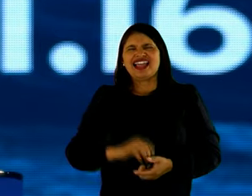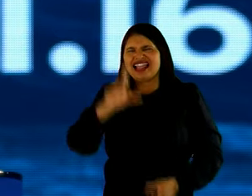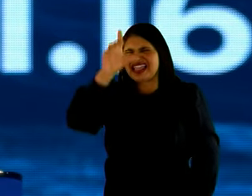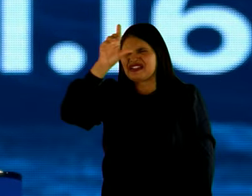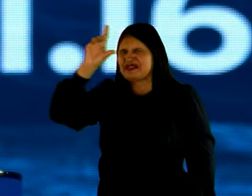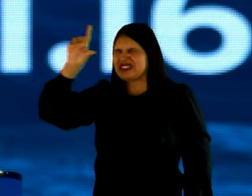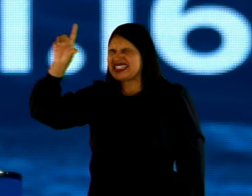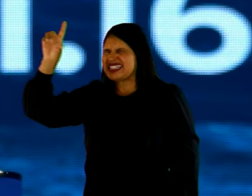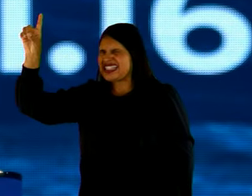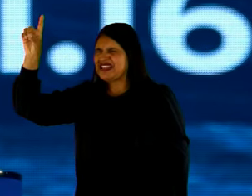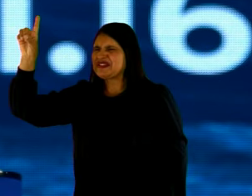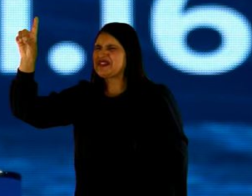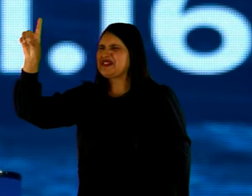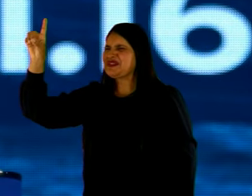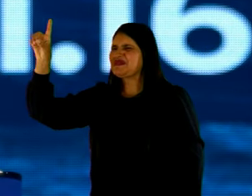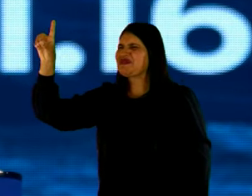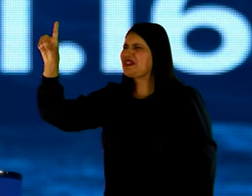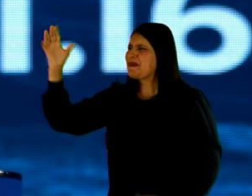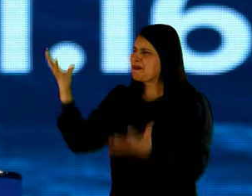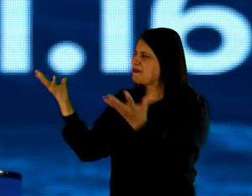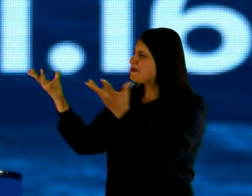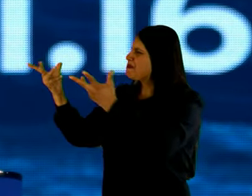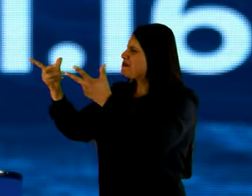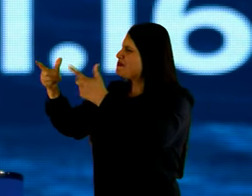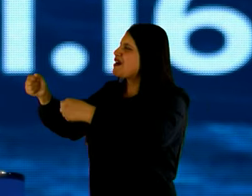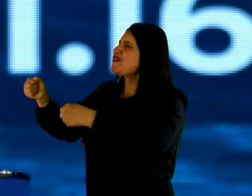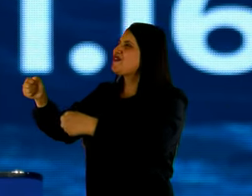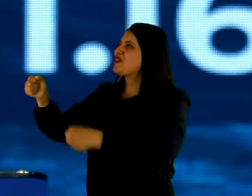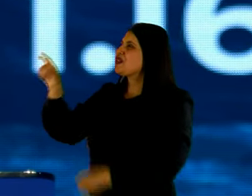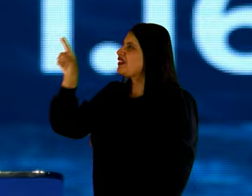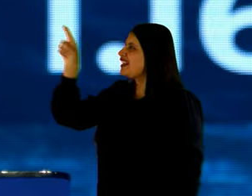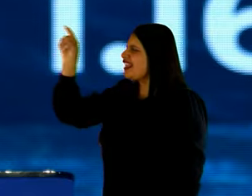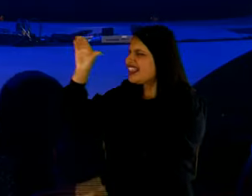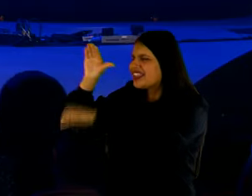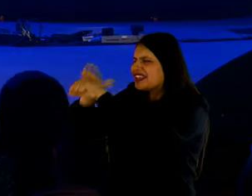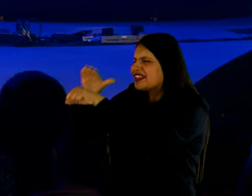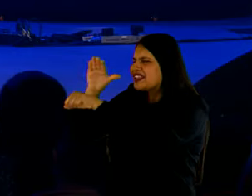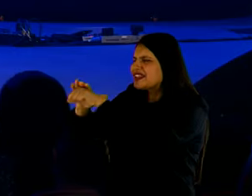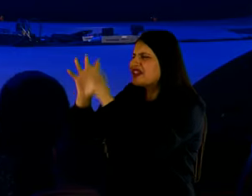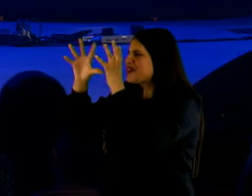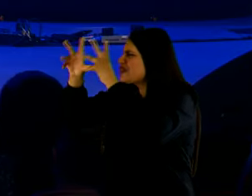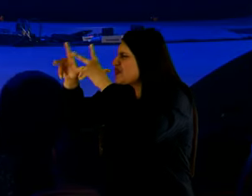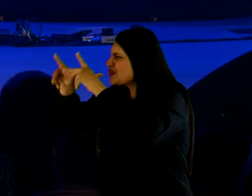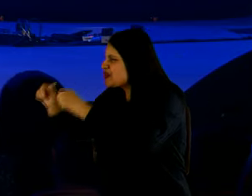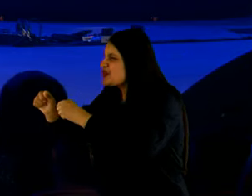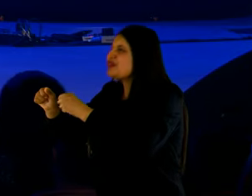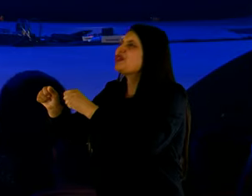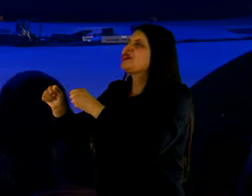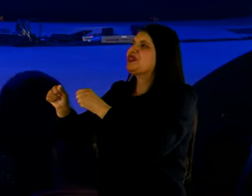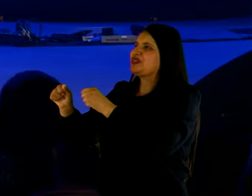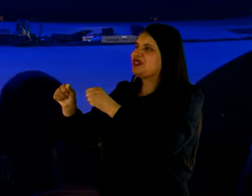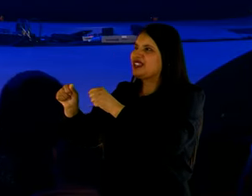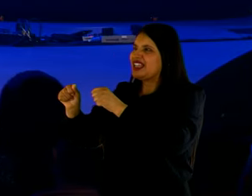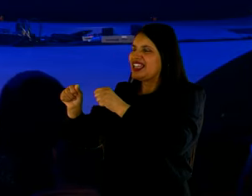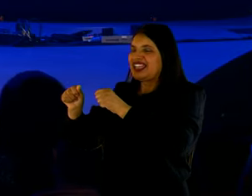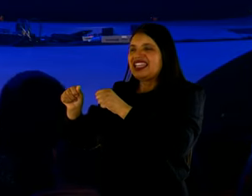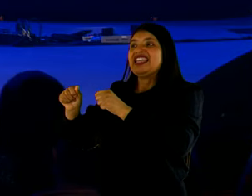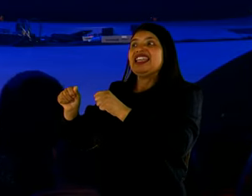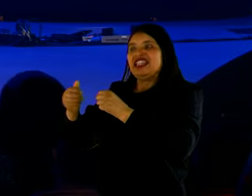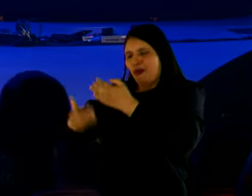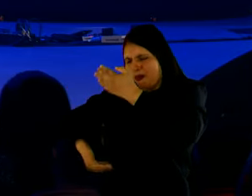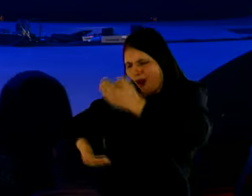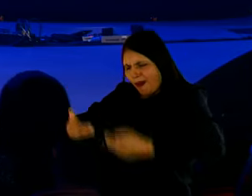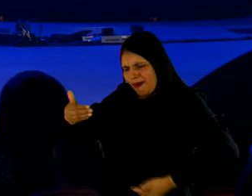da terra seca, o Deus do mar, eles conheceram o Senhor e ofereceram sacrifícios a Deus e começaram a